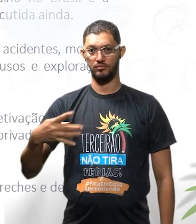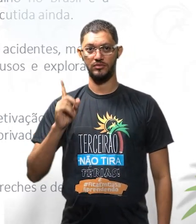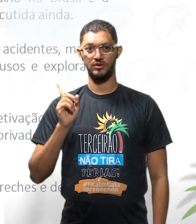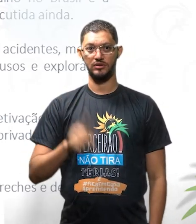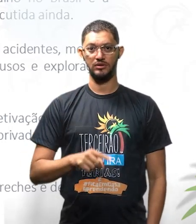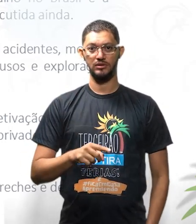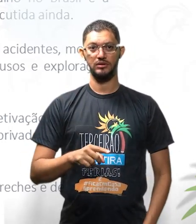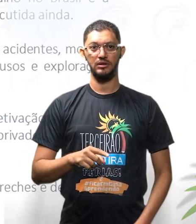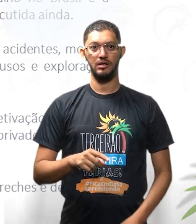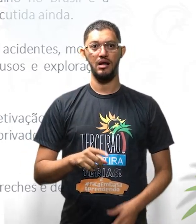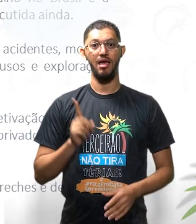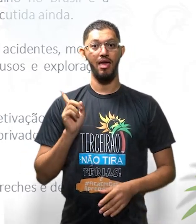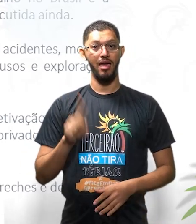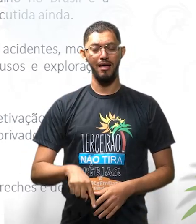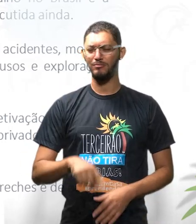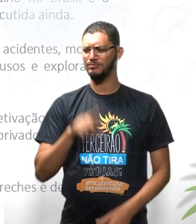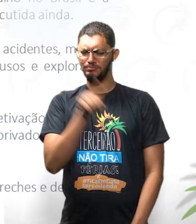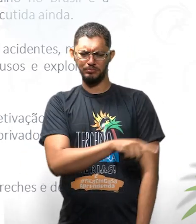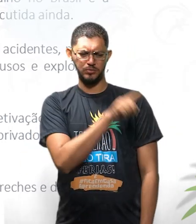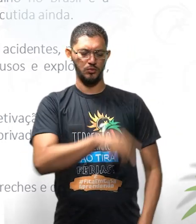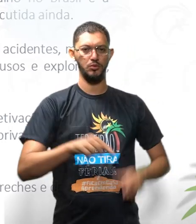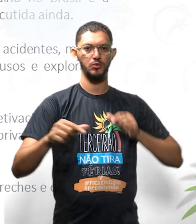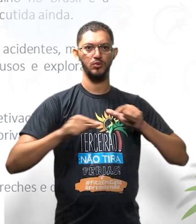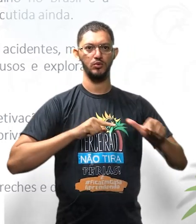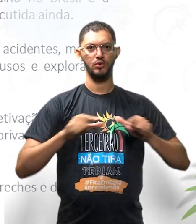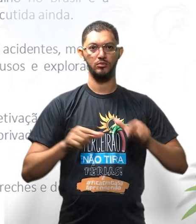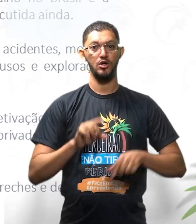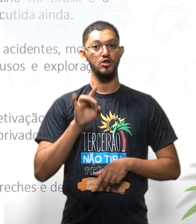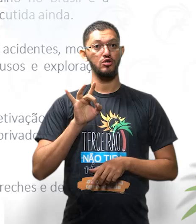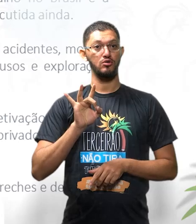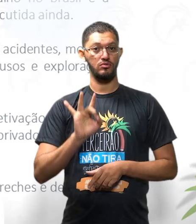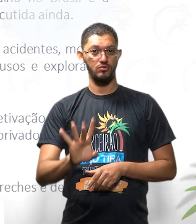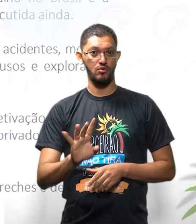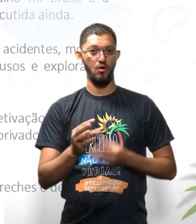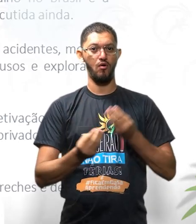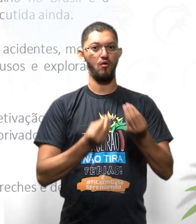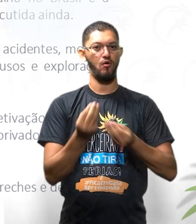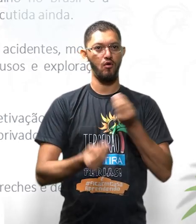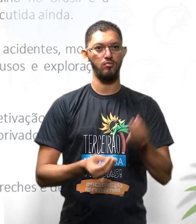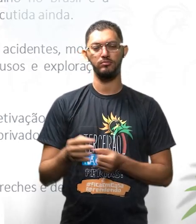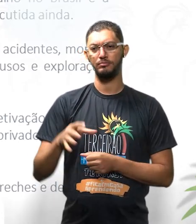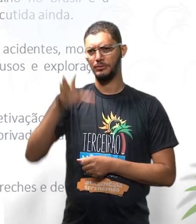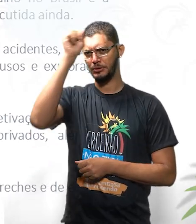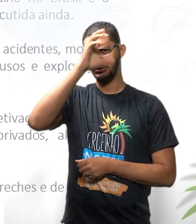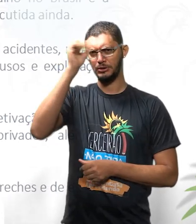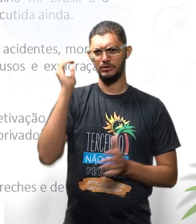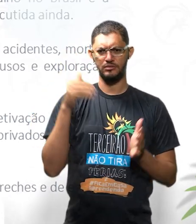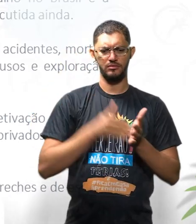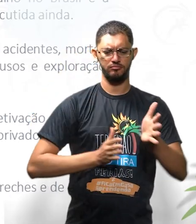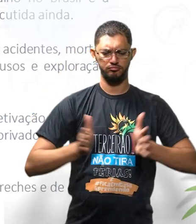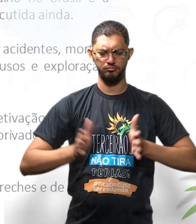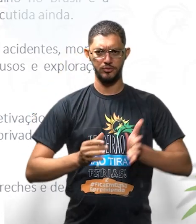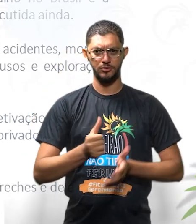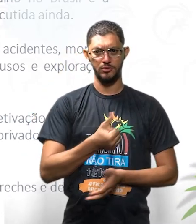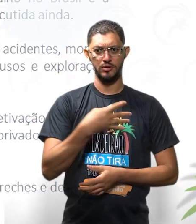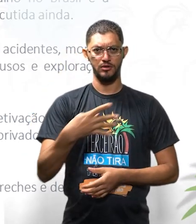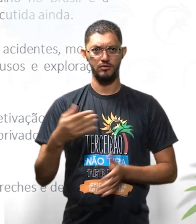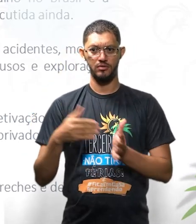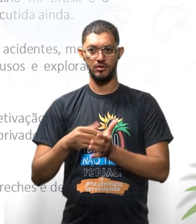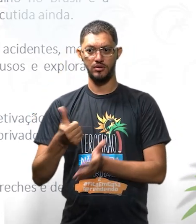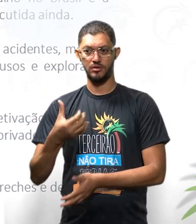é expressamente proibido do trabalho. Somente na condição de aprendiz entre 14 e 16.